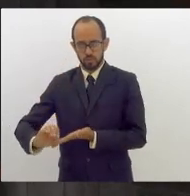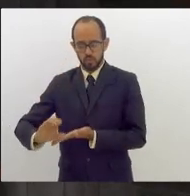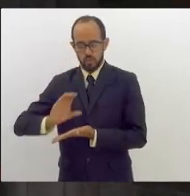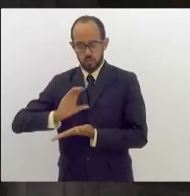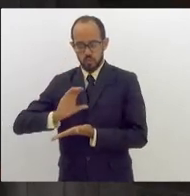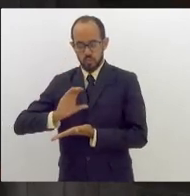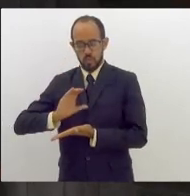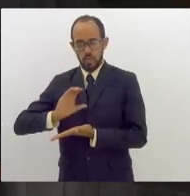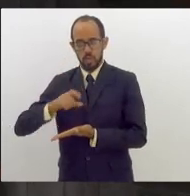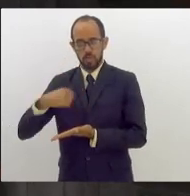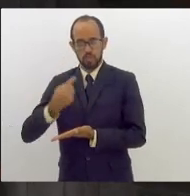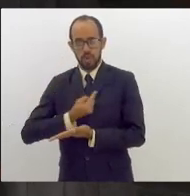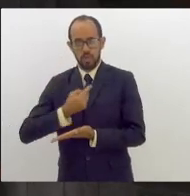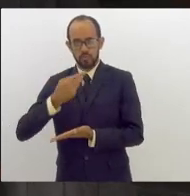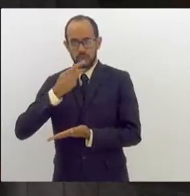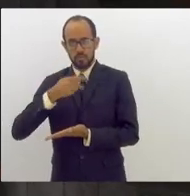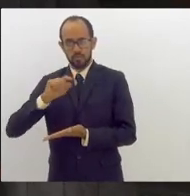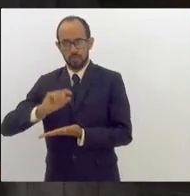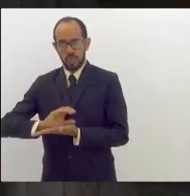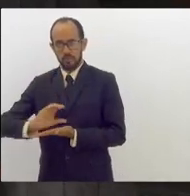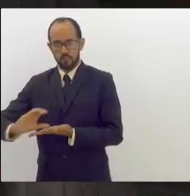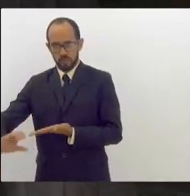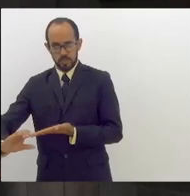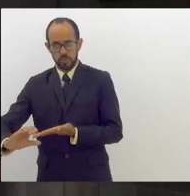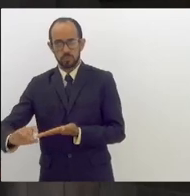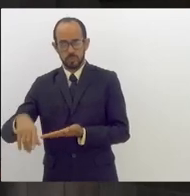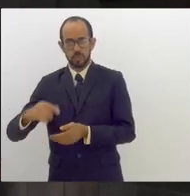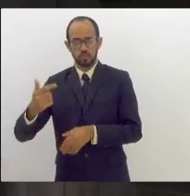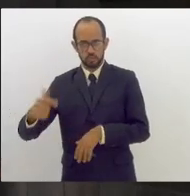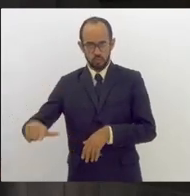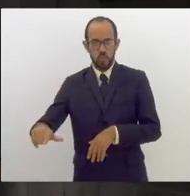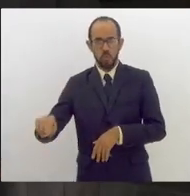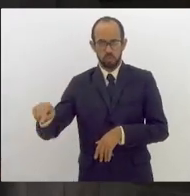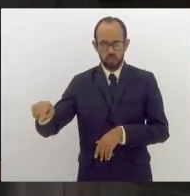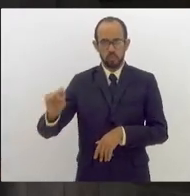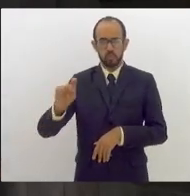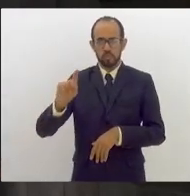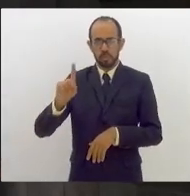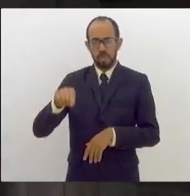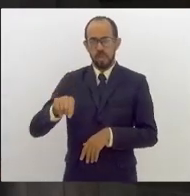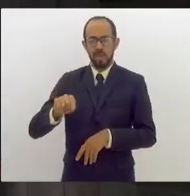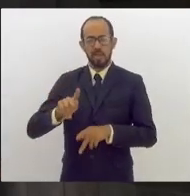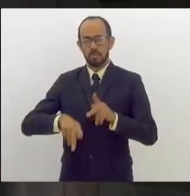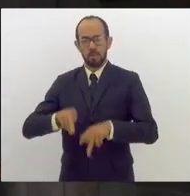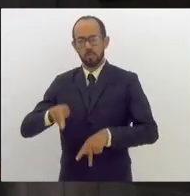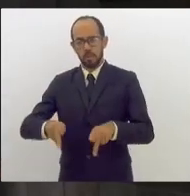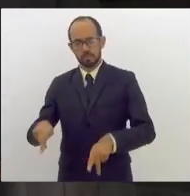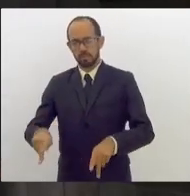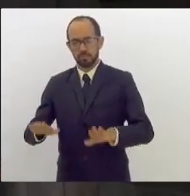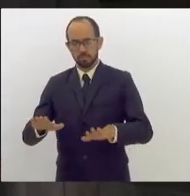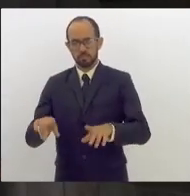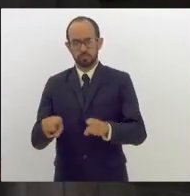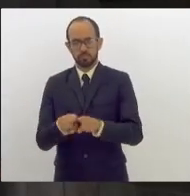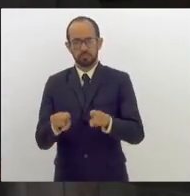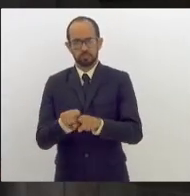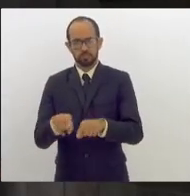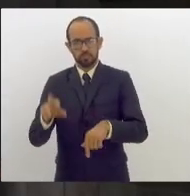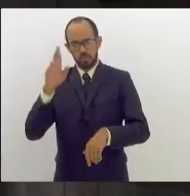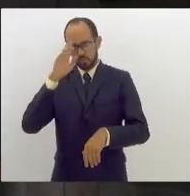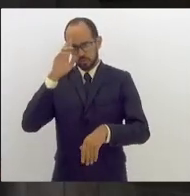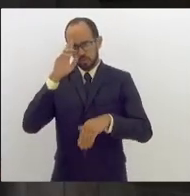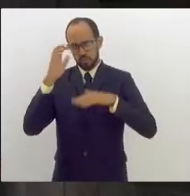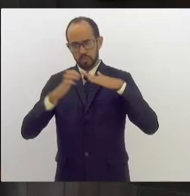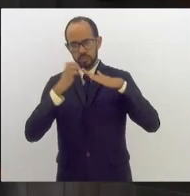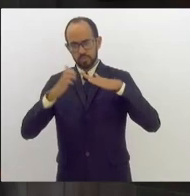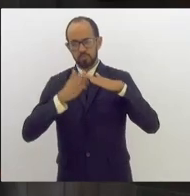a gente coloca como investimento na outra ponta é com relação não só a população mas ao empresariado do Estado do Rio de Janeiro